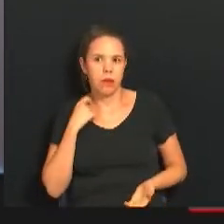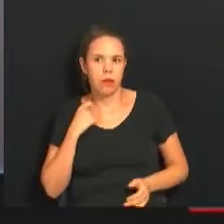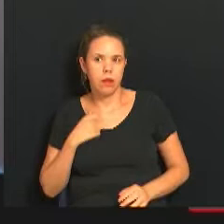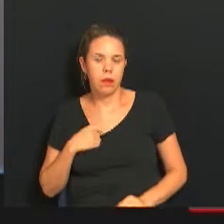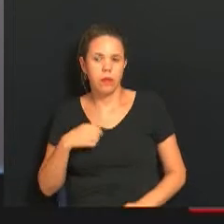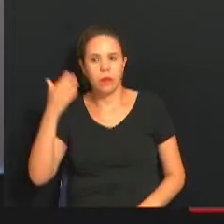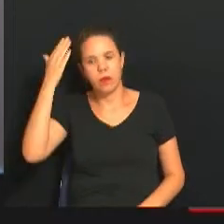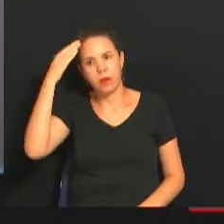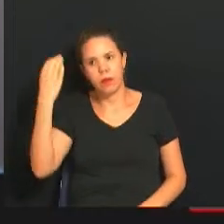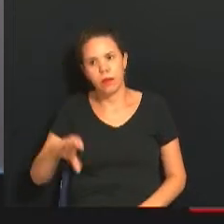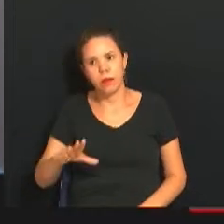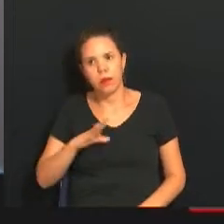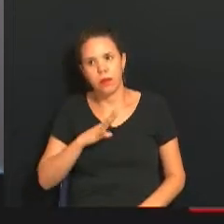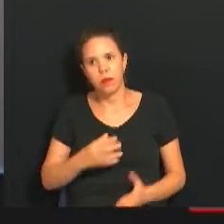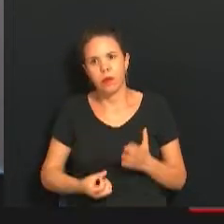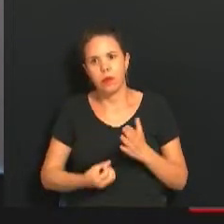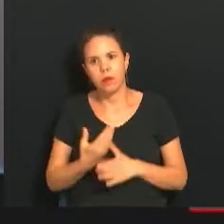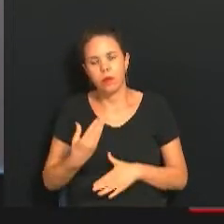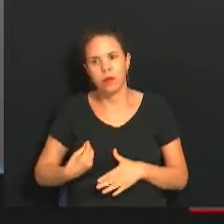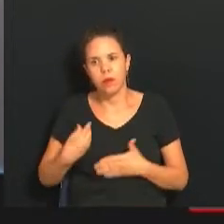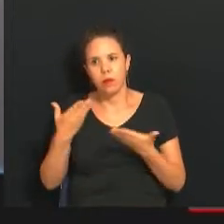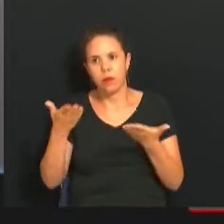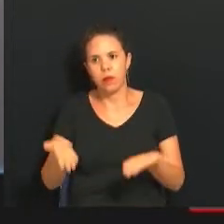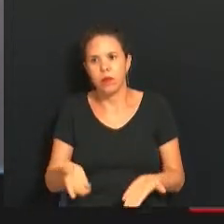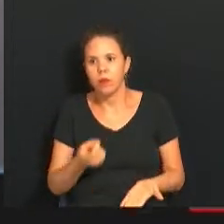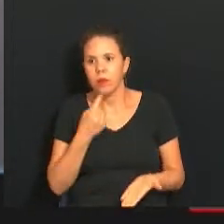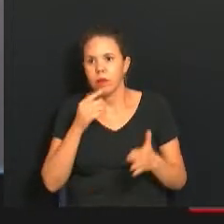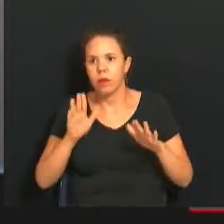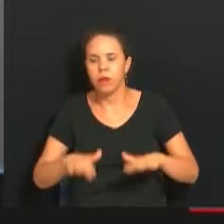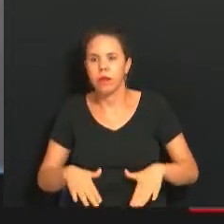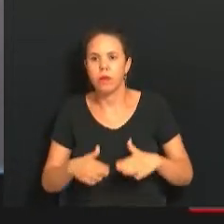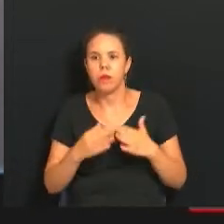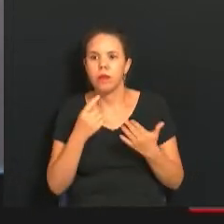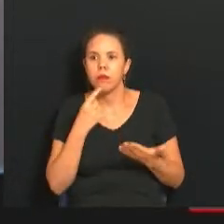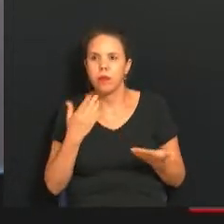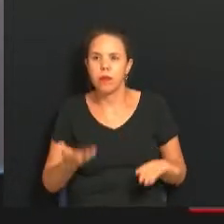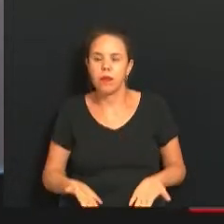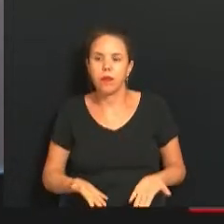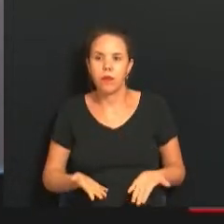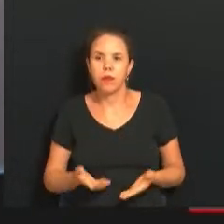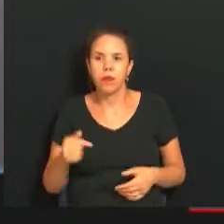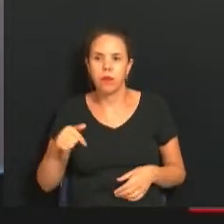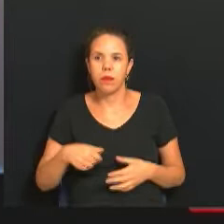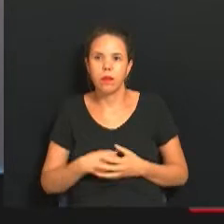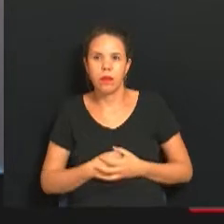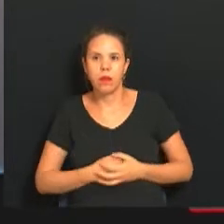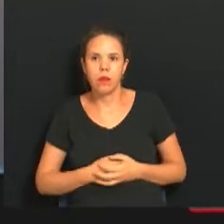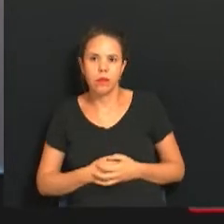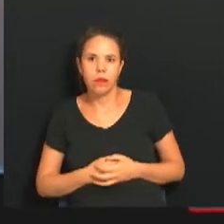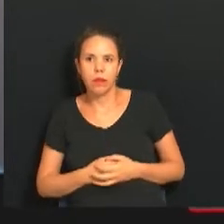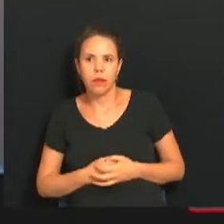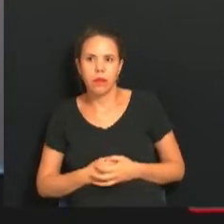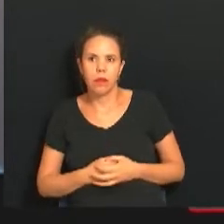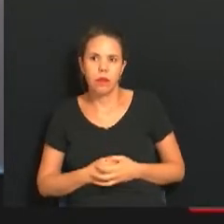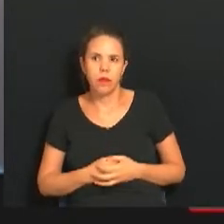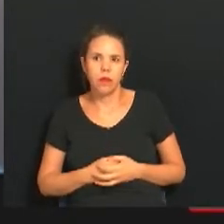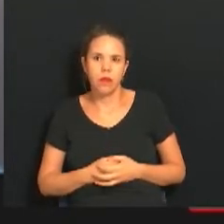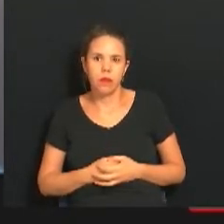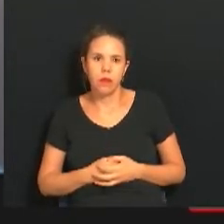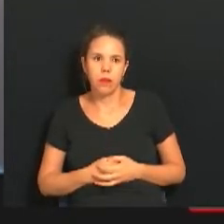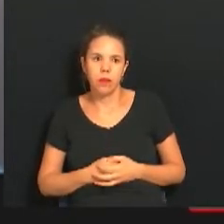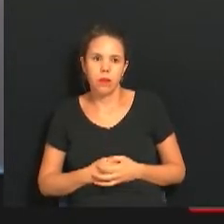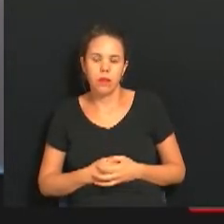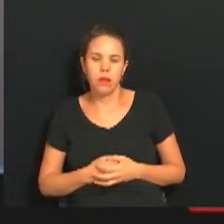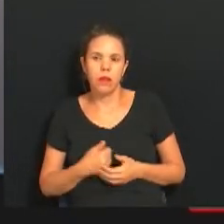que é a minha cidade natal, e estou aí morando em Campinas, mas no momento estou aqui em Curitiba, então mando um forte abraço. Logo estaremos